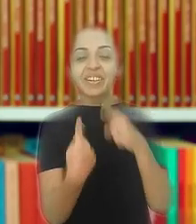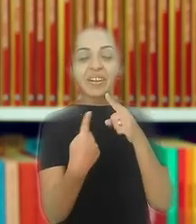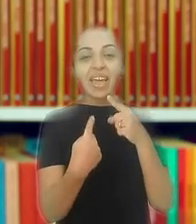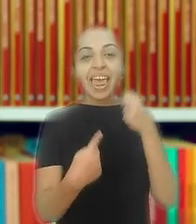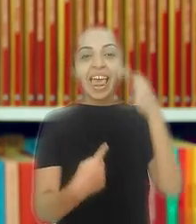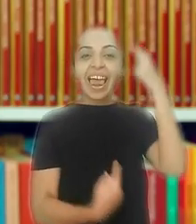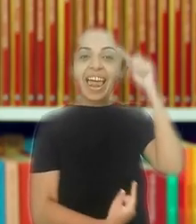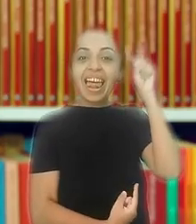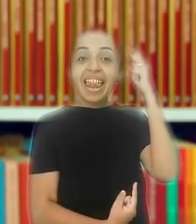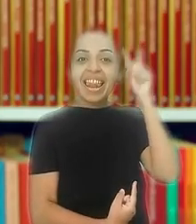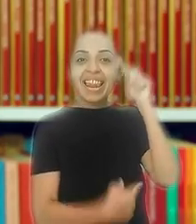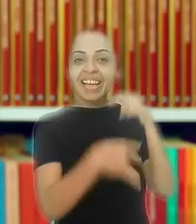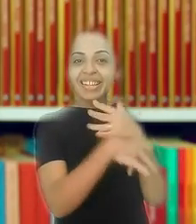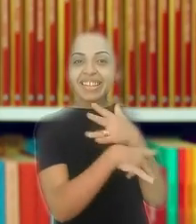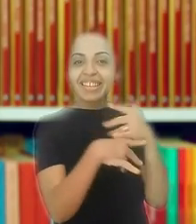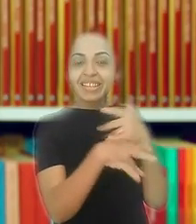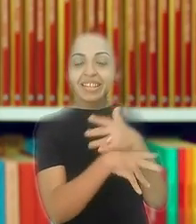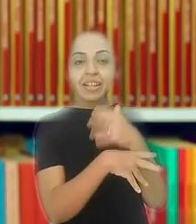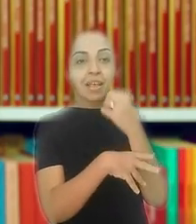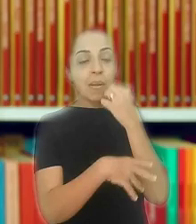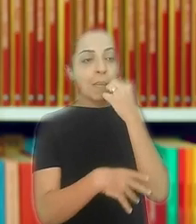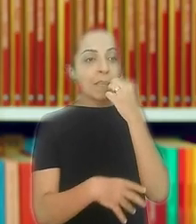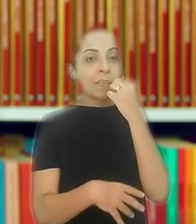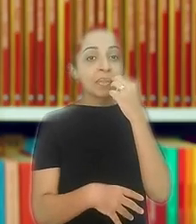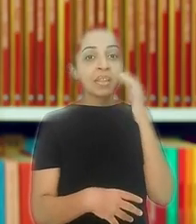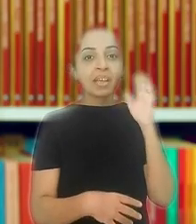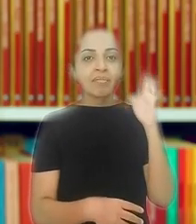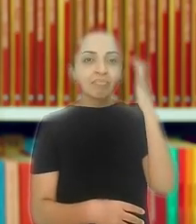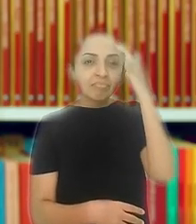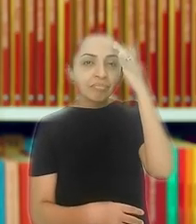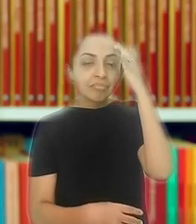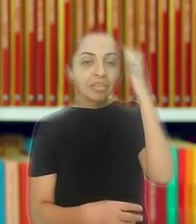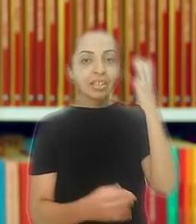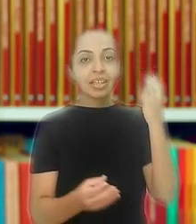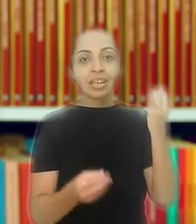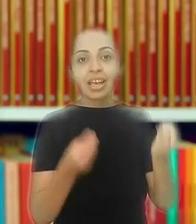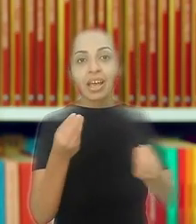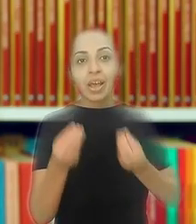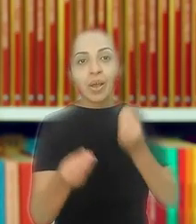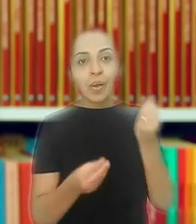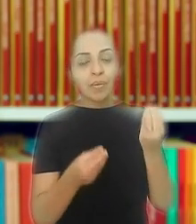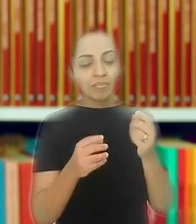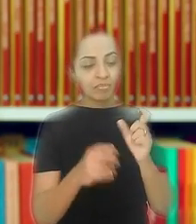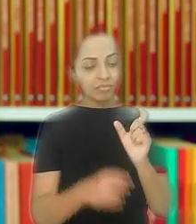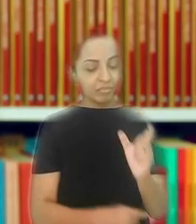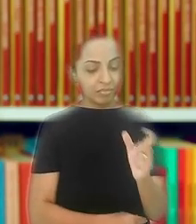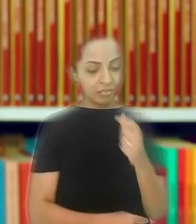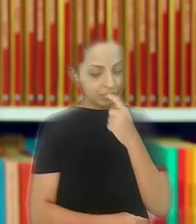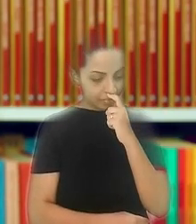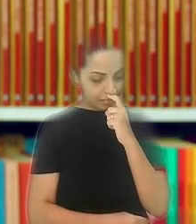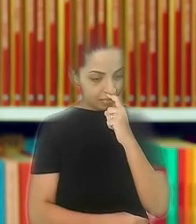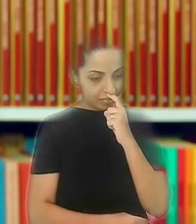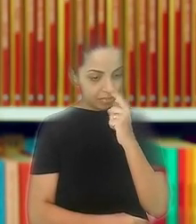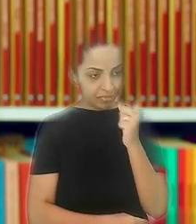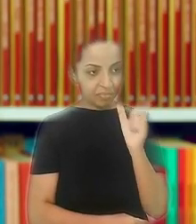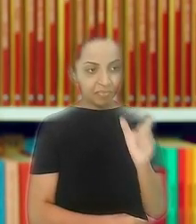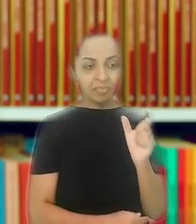dessas lendas urbanas de mistério de violência de como é que se chama hoje então temos